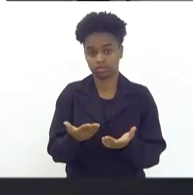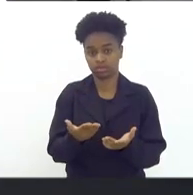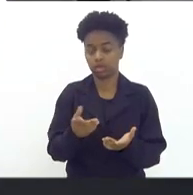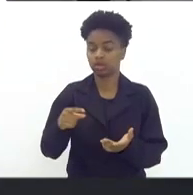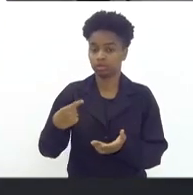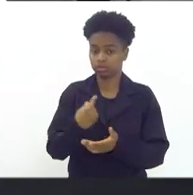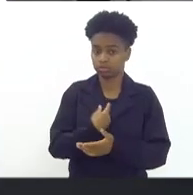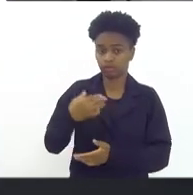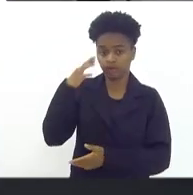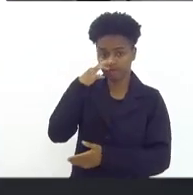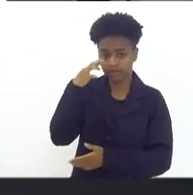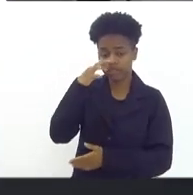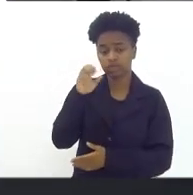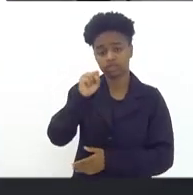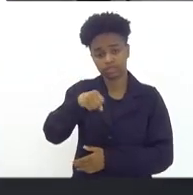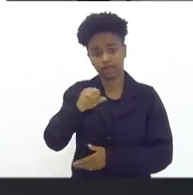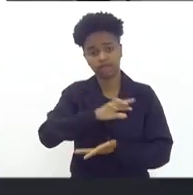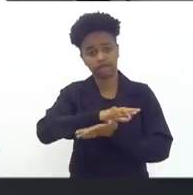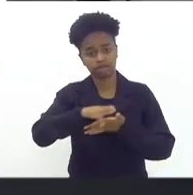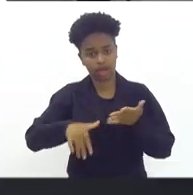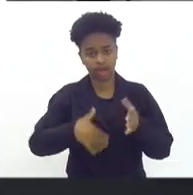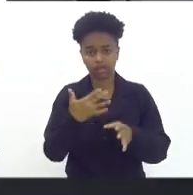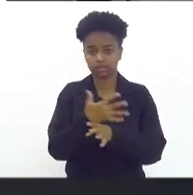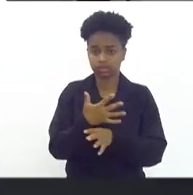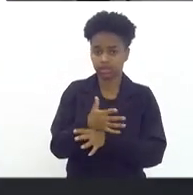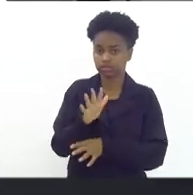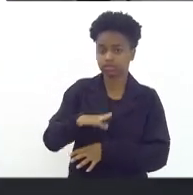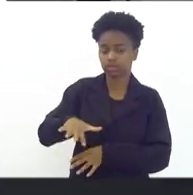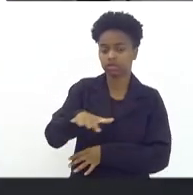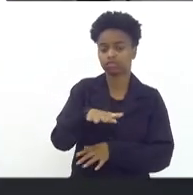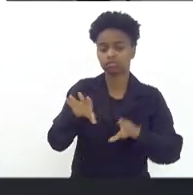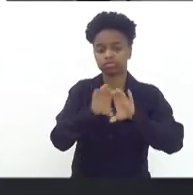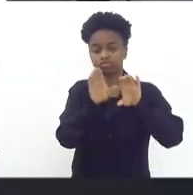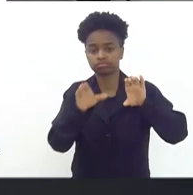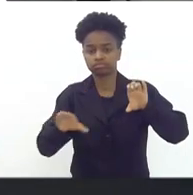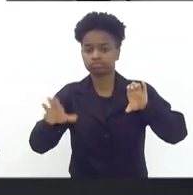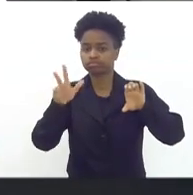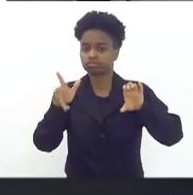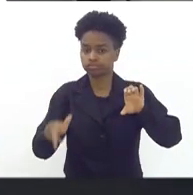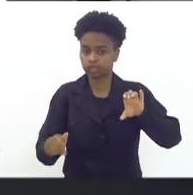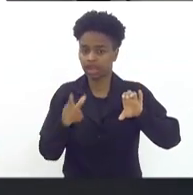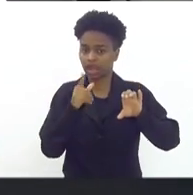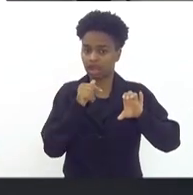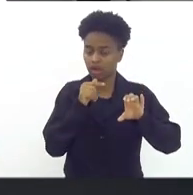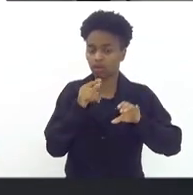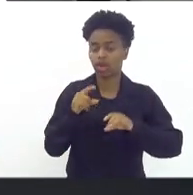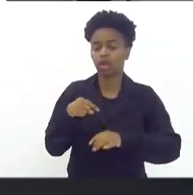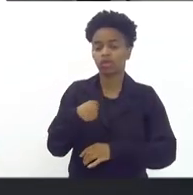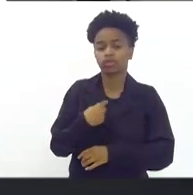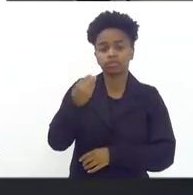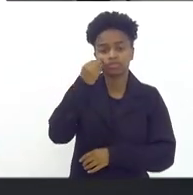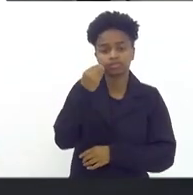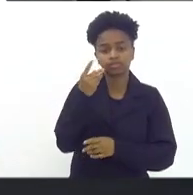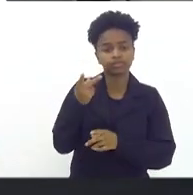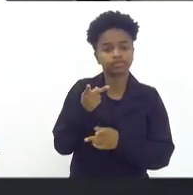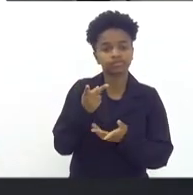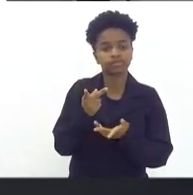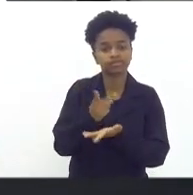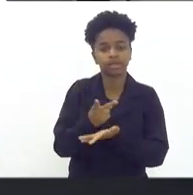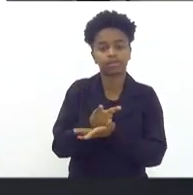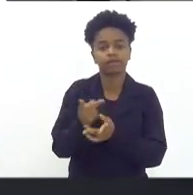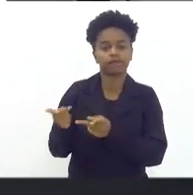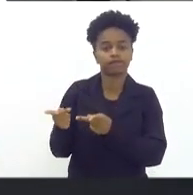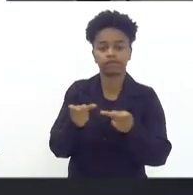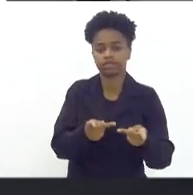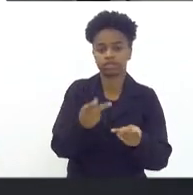fiscalizações em diversos municípios na área de saneamento sempre que eu possa a gente tem feito visitas aos municípios os